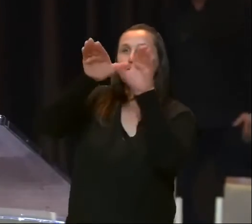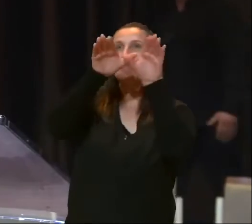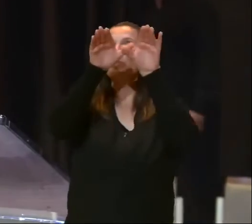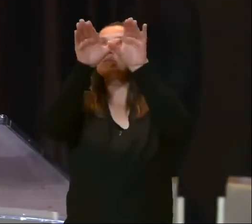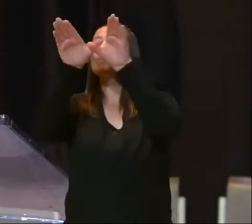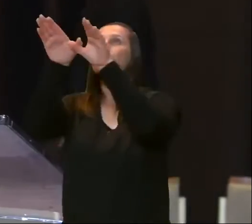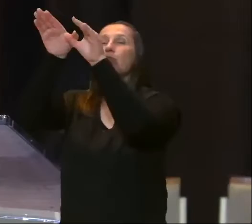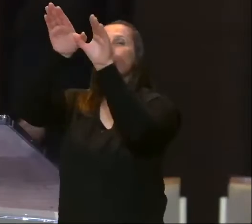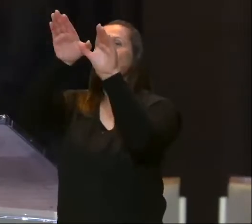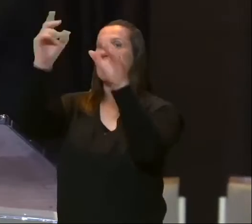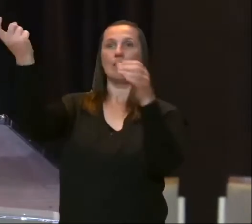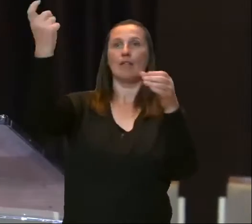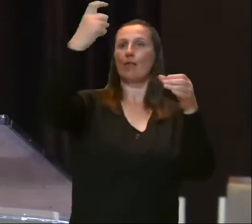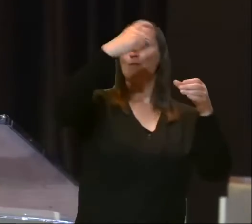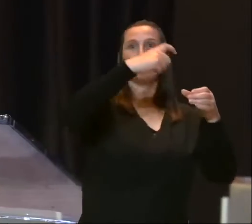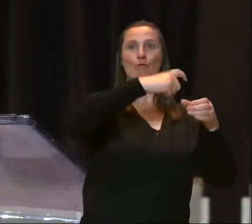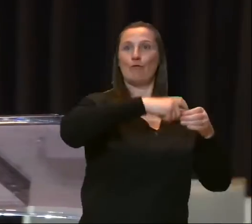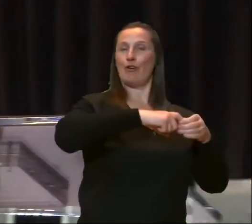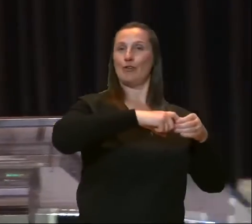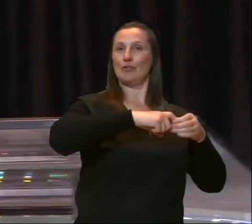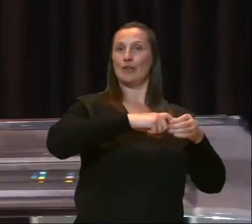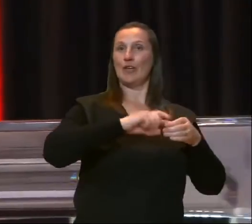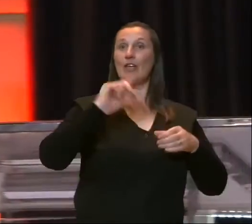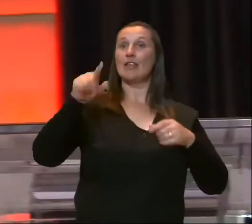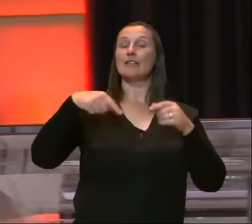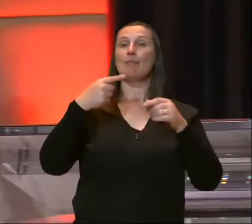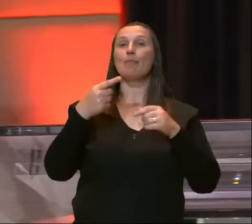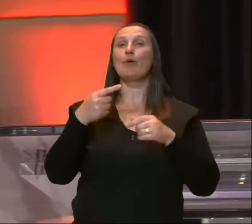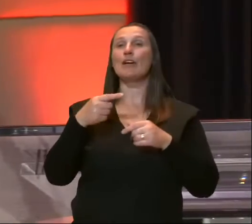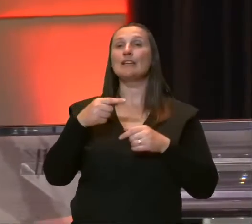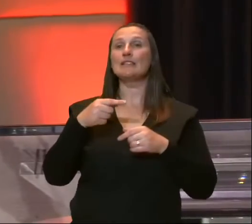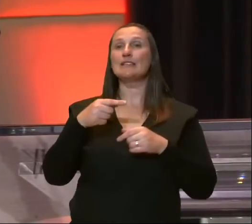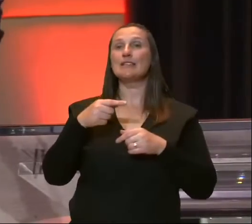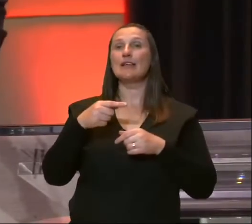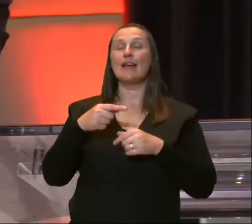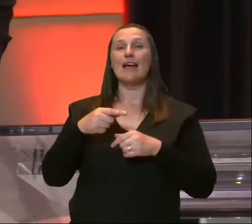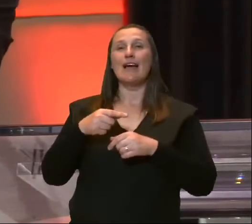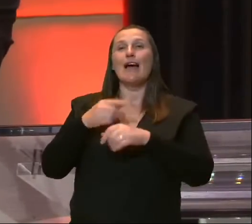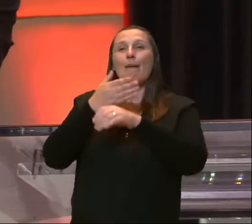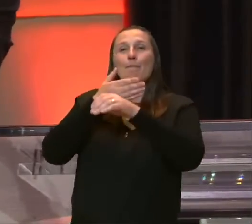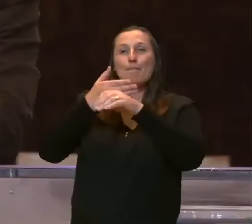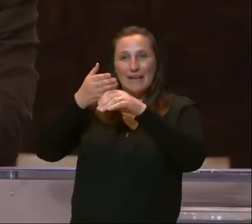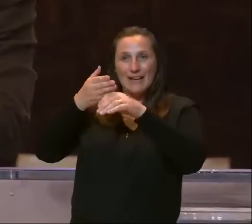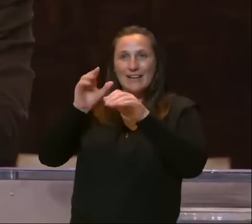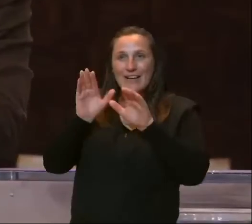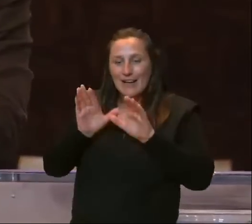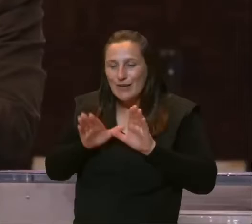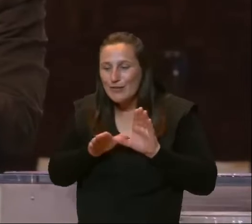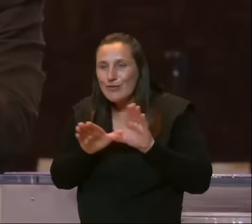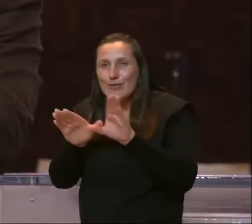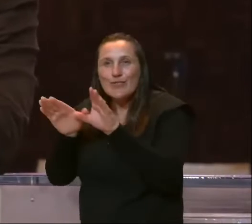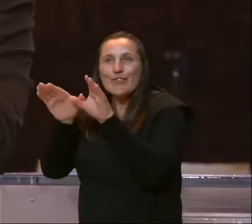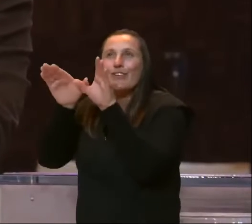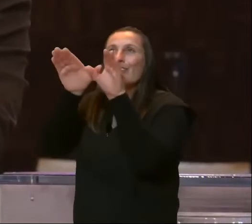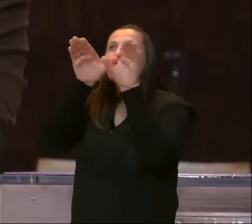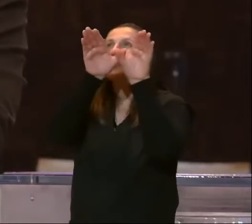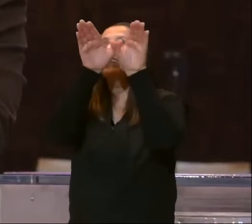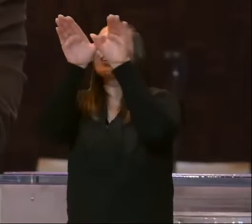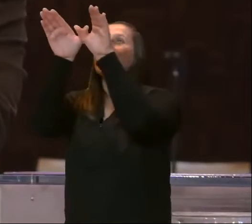mais, sai e não volta mais. Depois ele joga a pombinha. A pombinha vai e